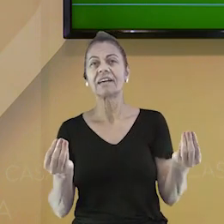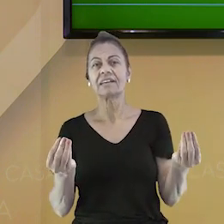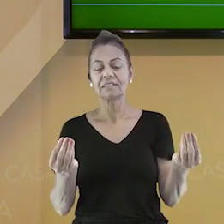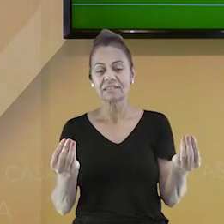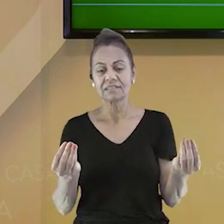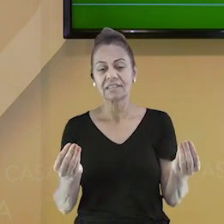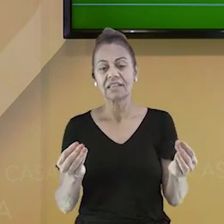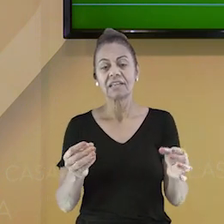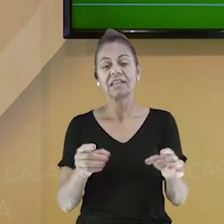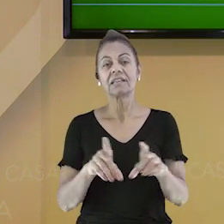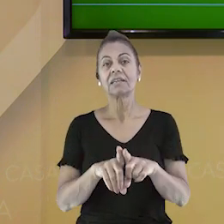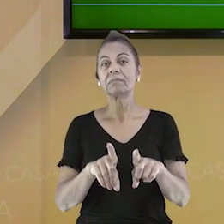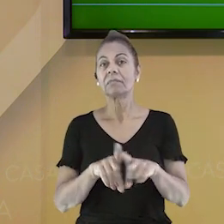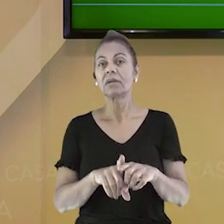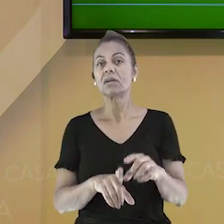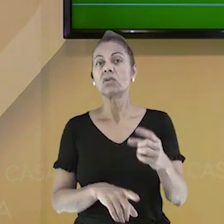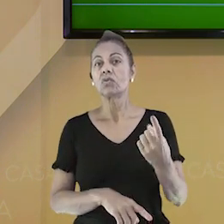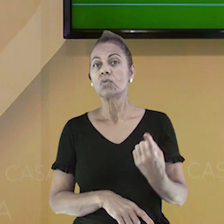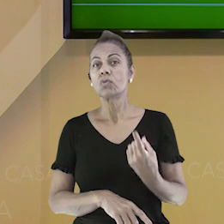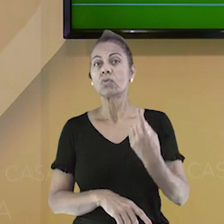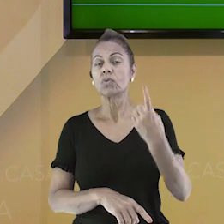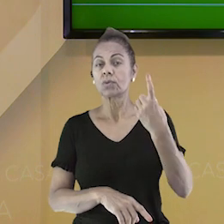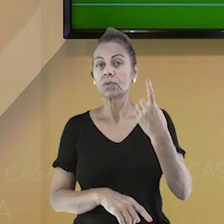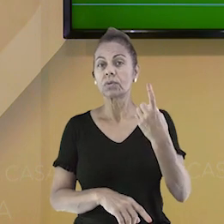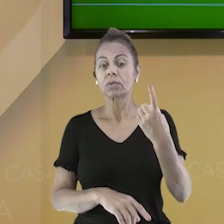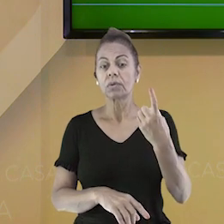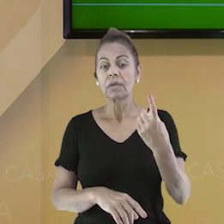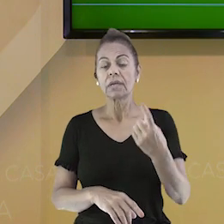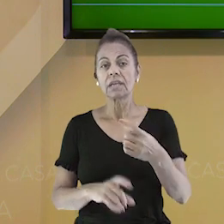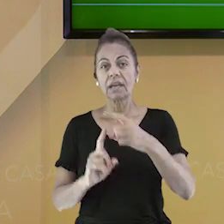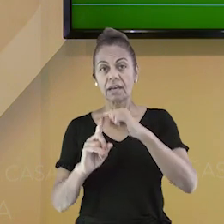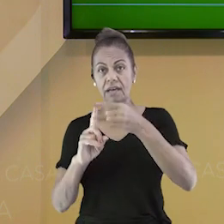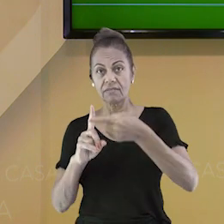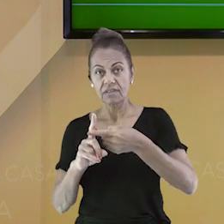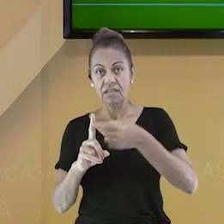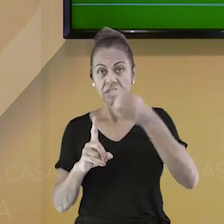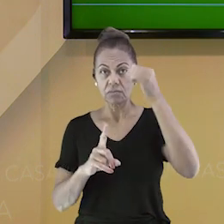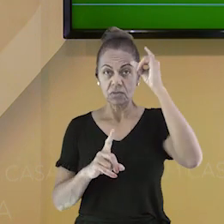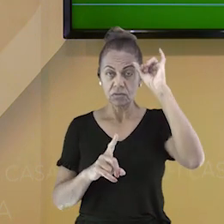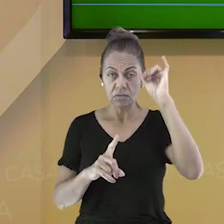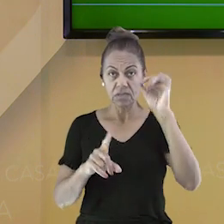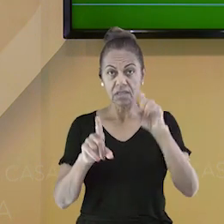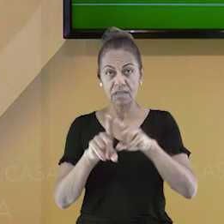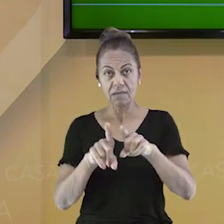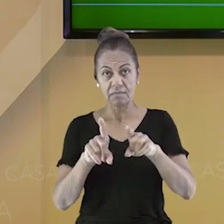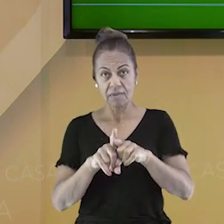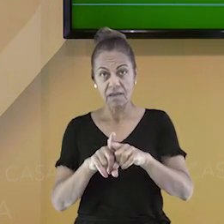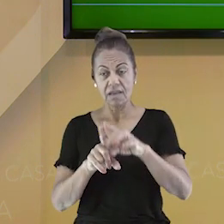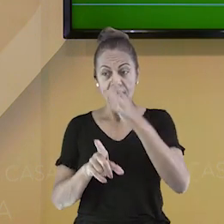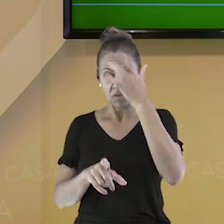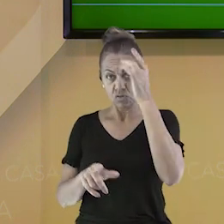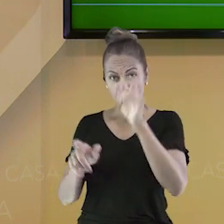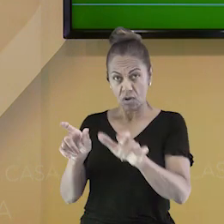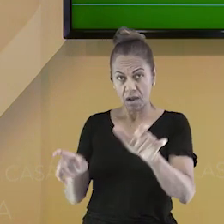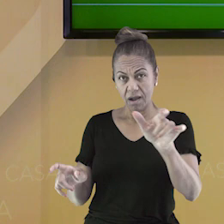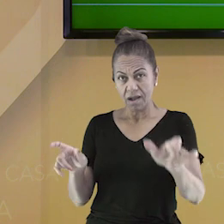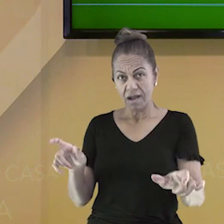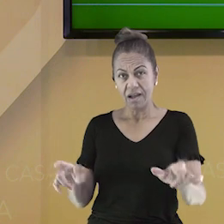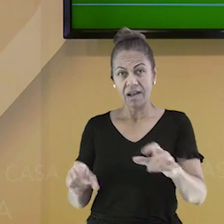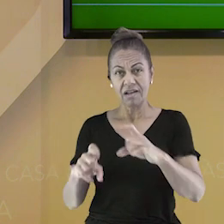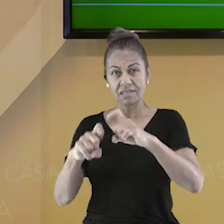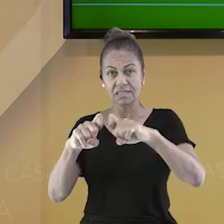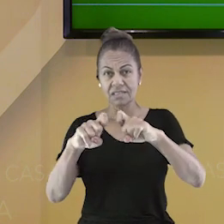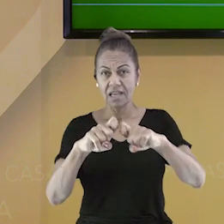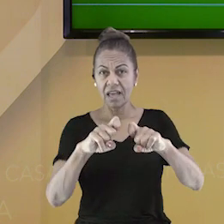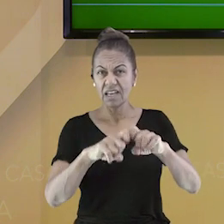acessível, sendo distribuído gratuitamente em unidades de saúde, sendo também o único que, além de prevenir a gravidez,